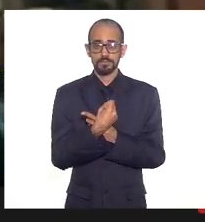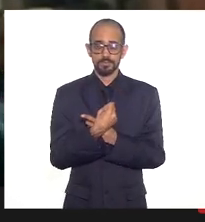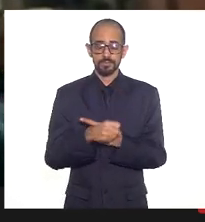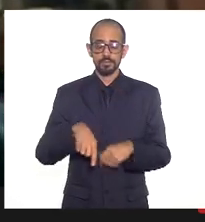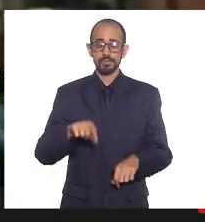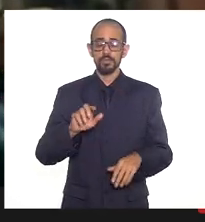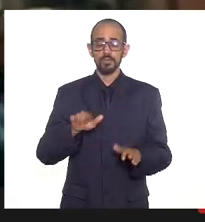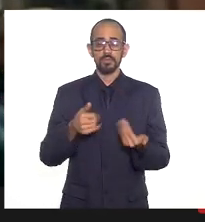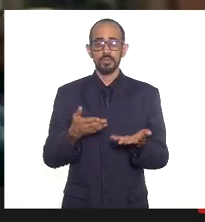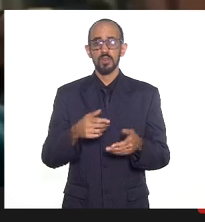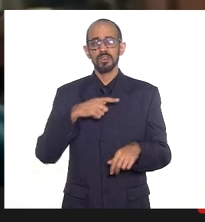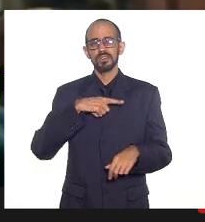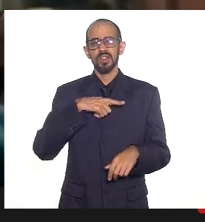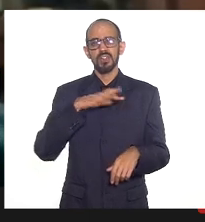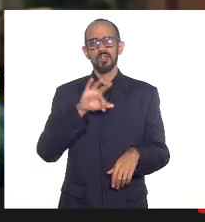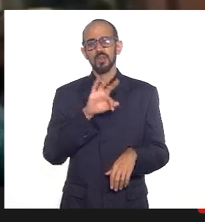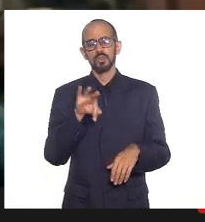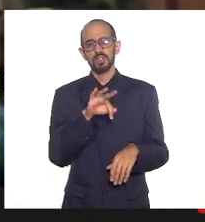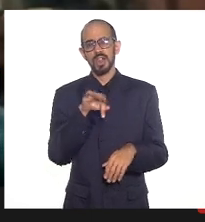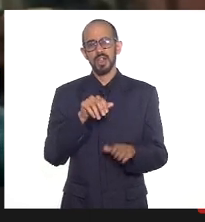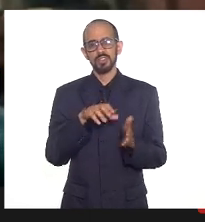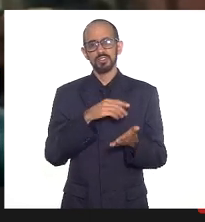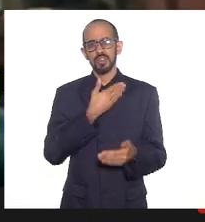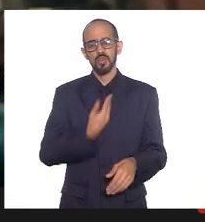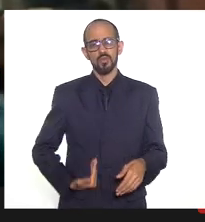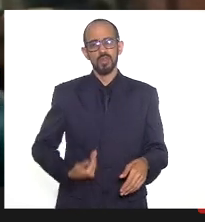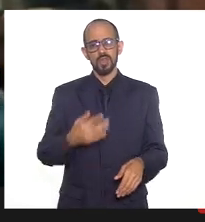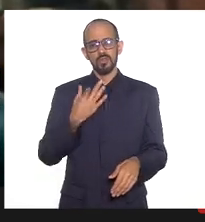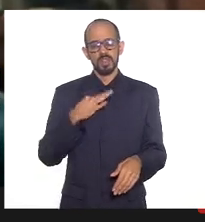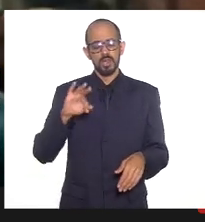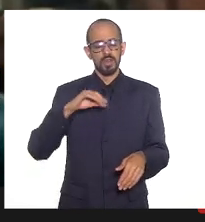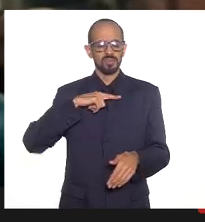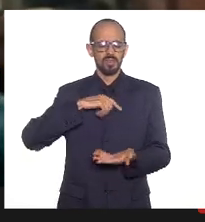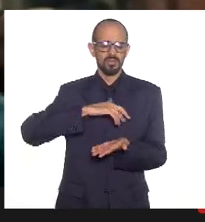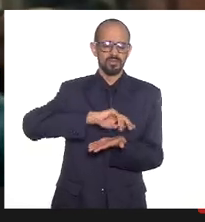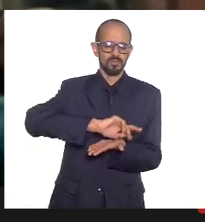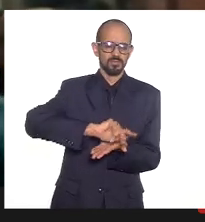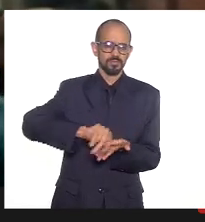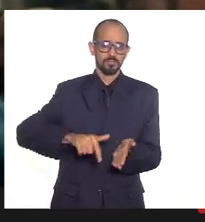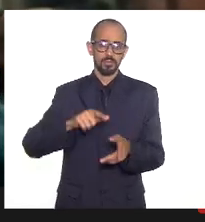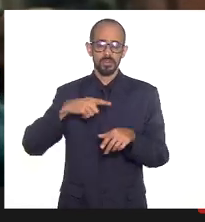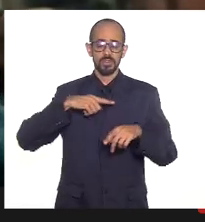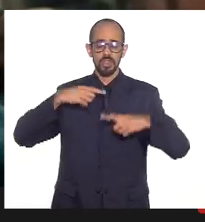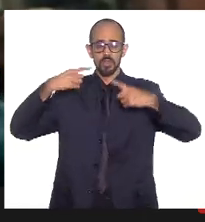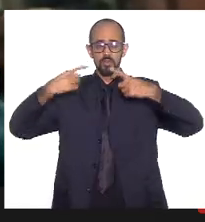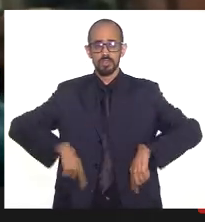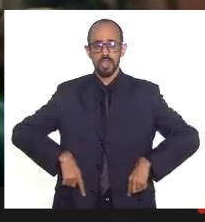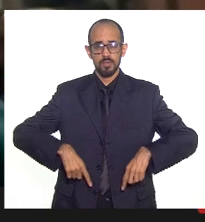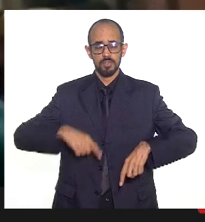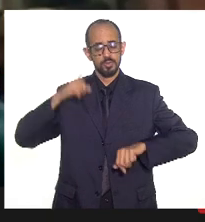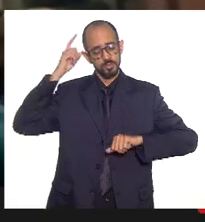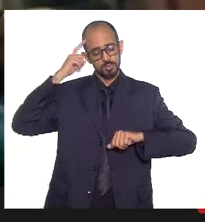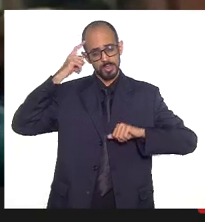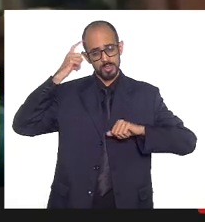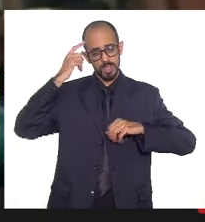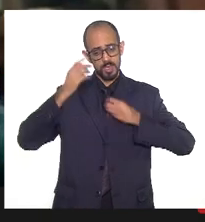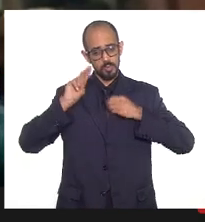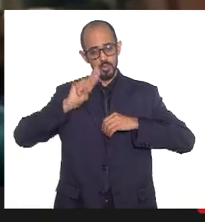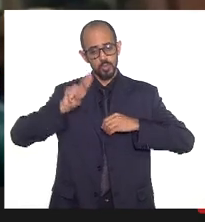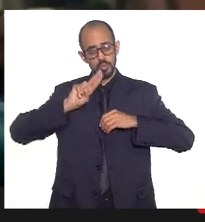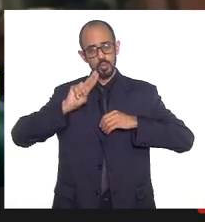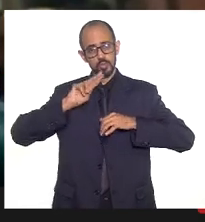setor empresarial, representação do poder público, do governo federal, e que tem o desafio de pensar diretrizes para o uso e